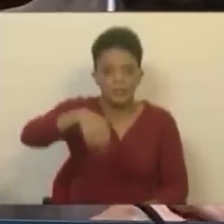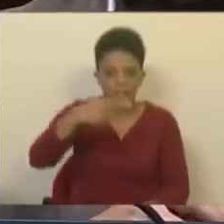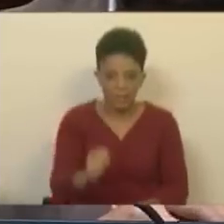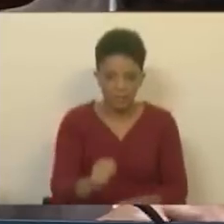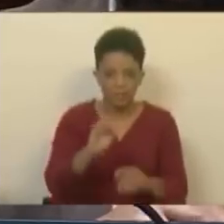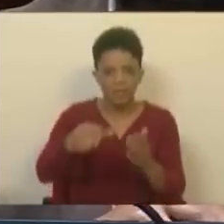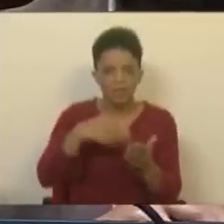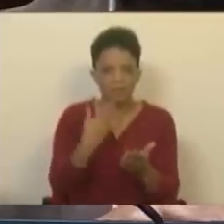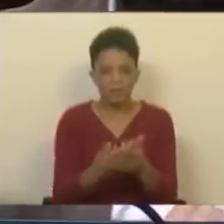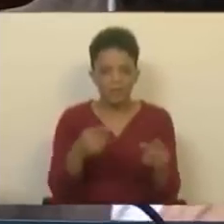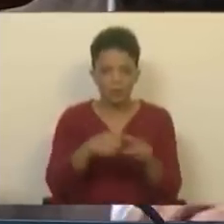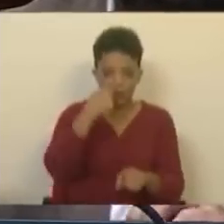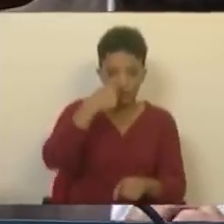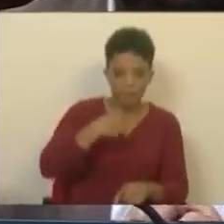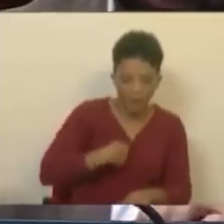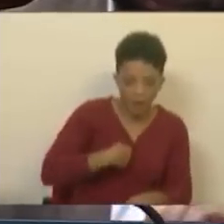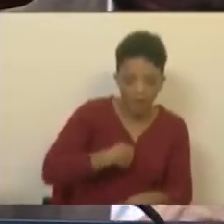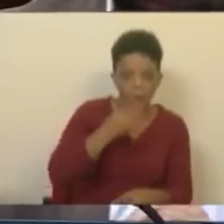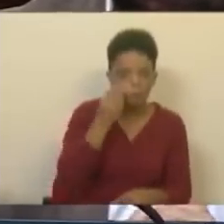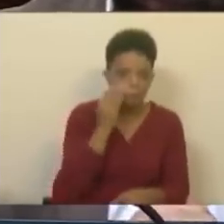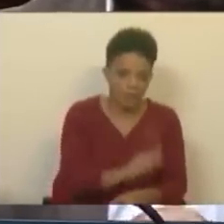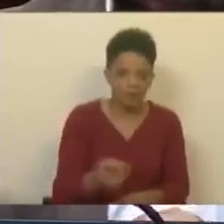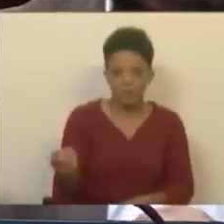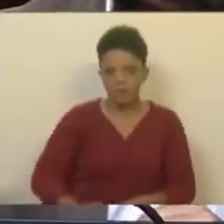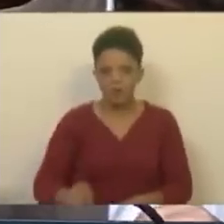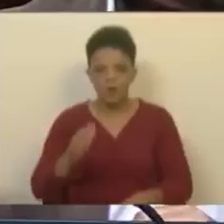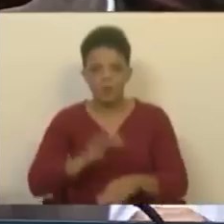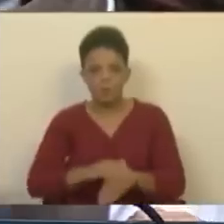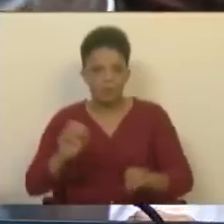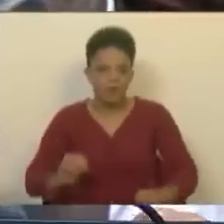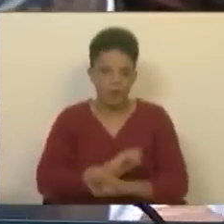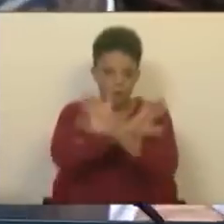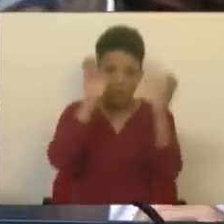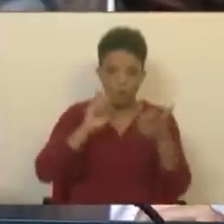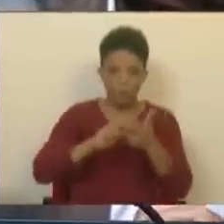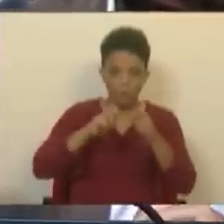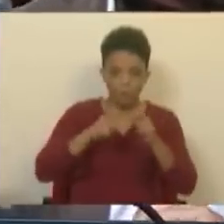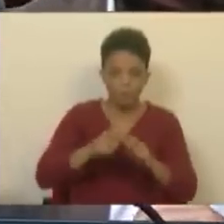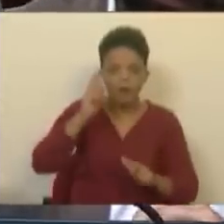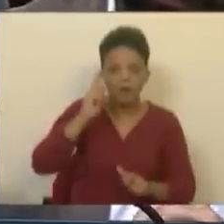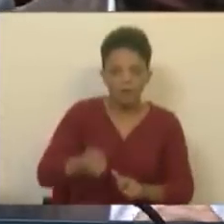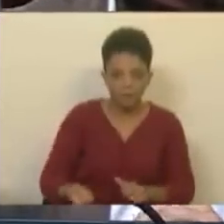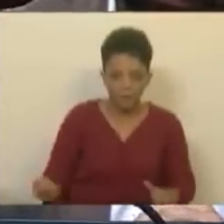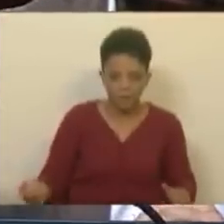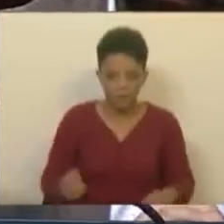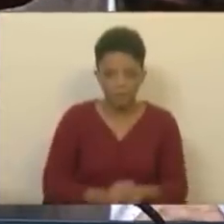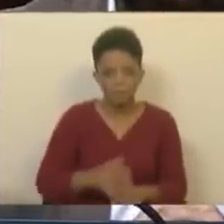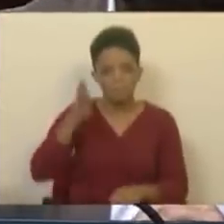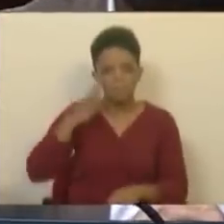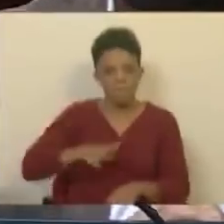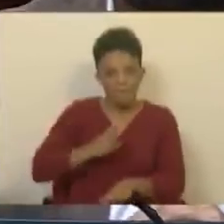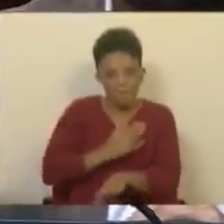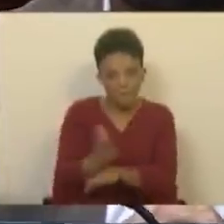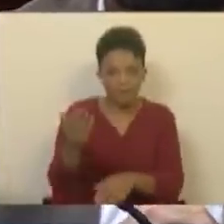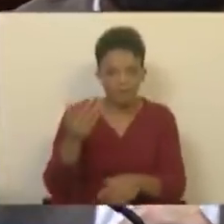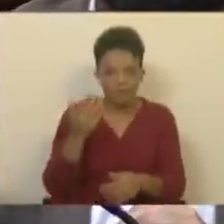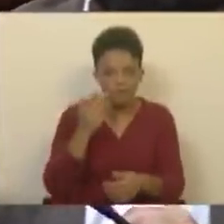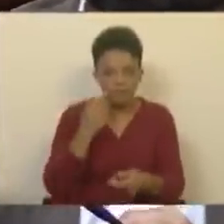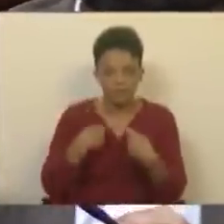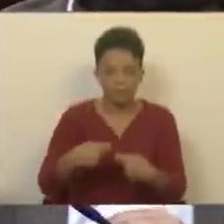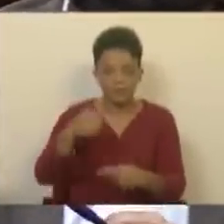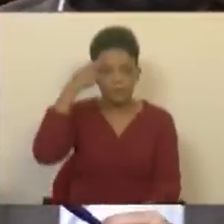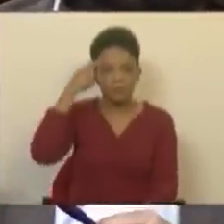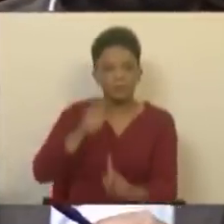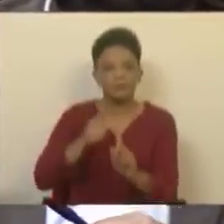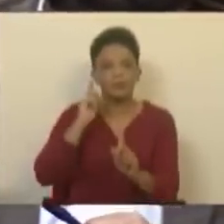começaram a ser defeito e feitio e começa a ser bem claro que o problema não é só querer atrasar a despesa começa